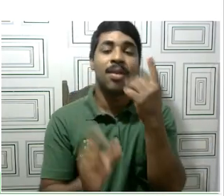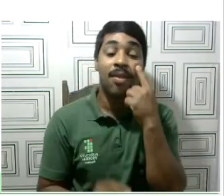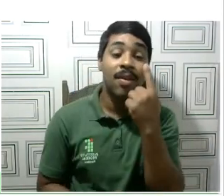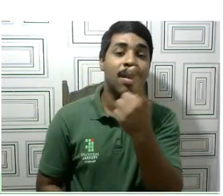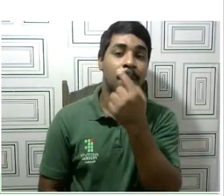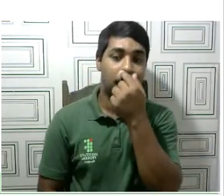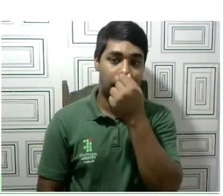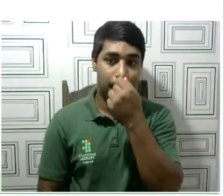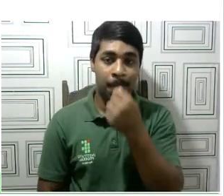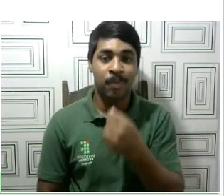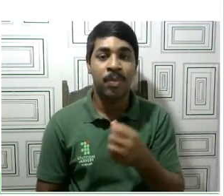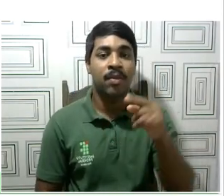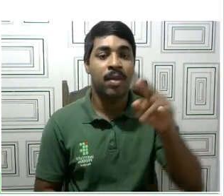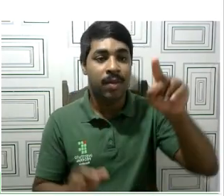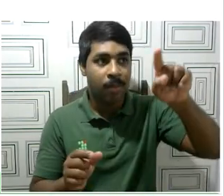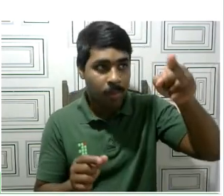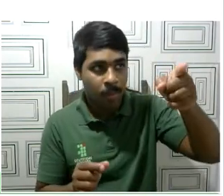outra,